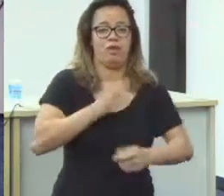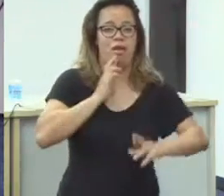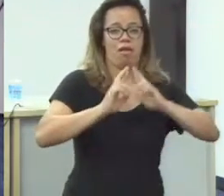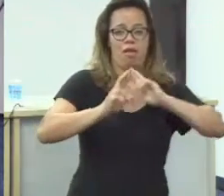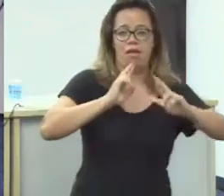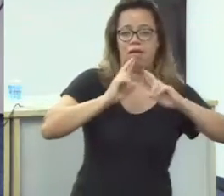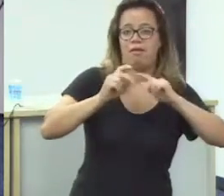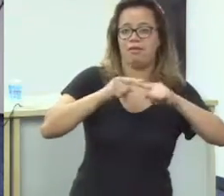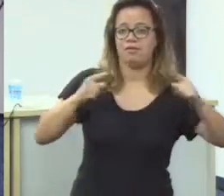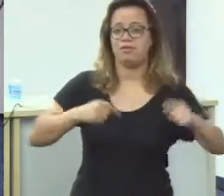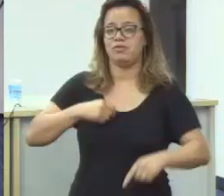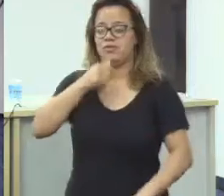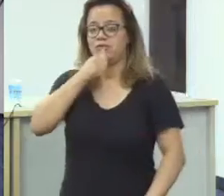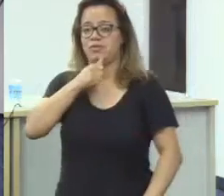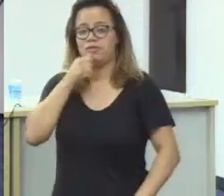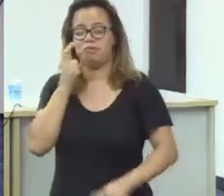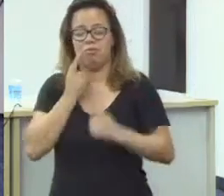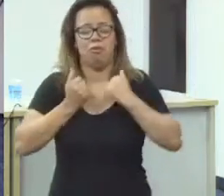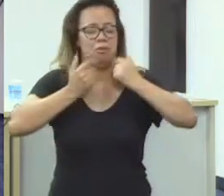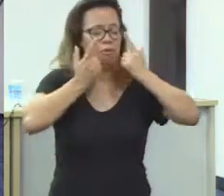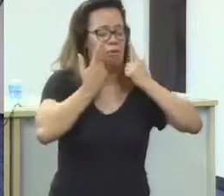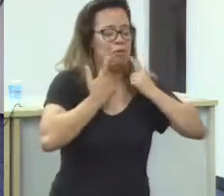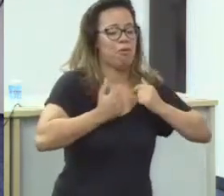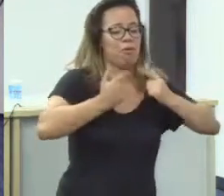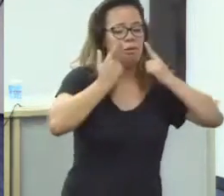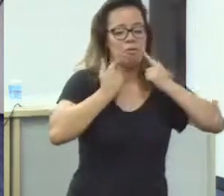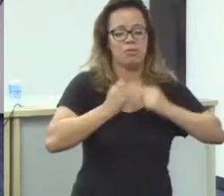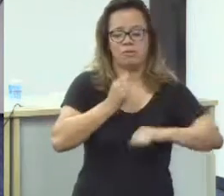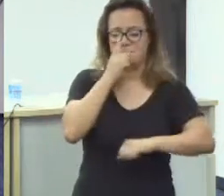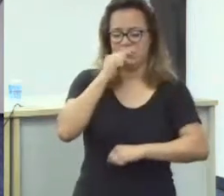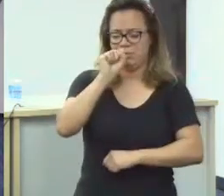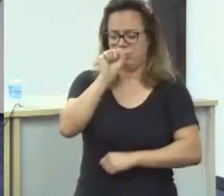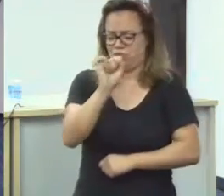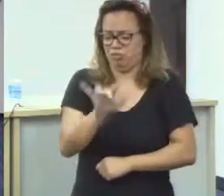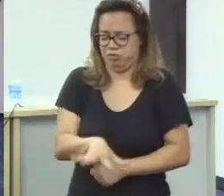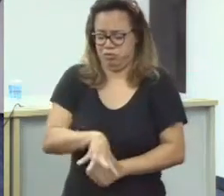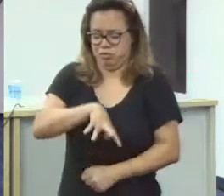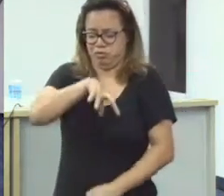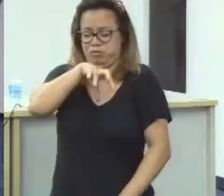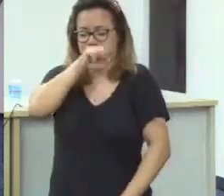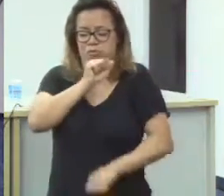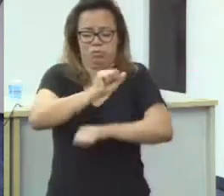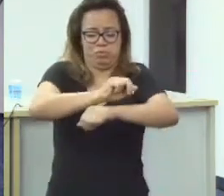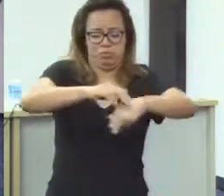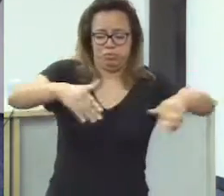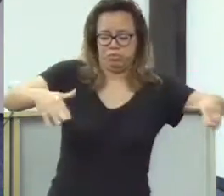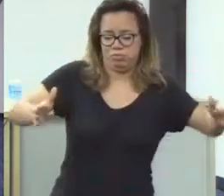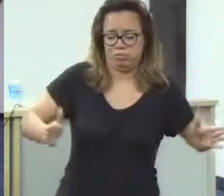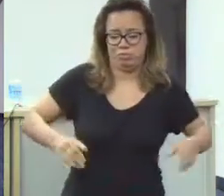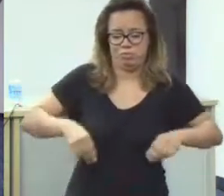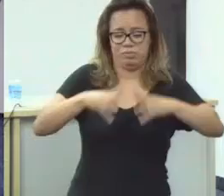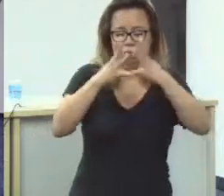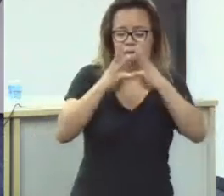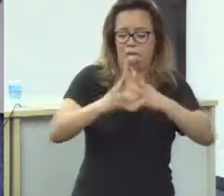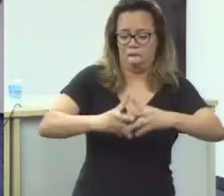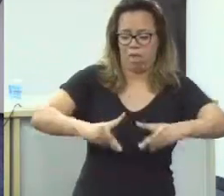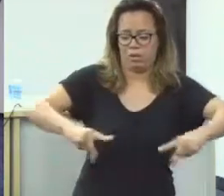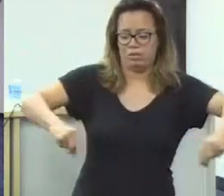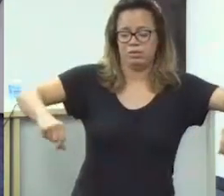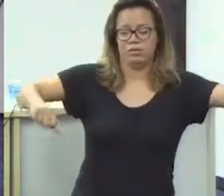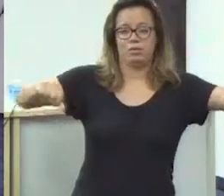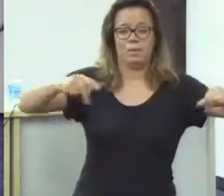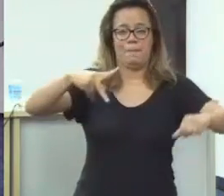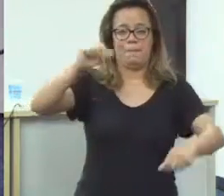fé, choradeira. Esgoto aberto, detrito, cercados de chão que é só lama ou poeira.